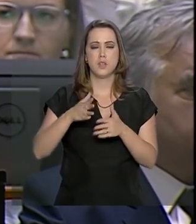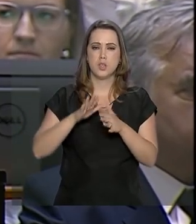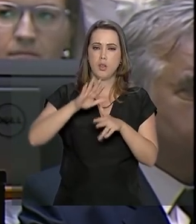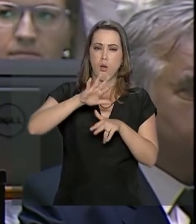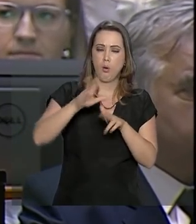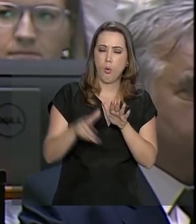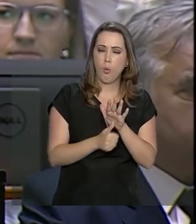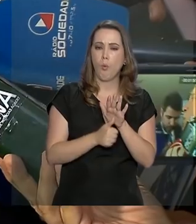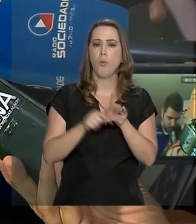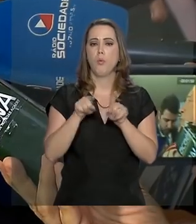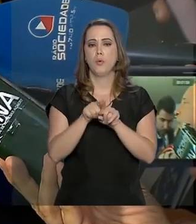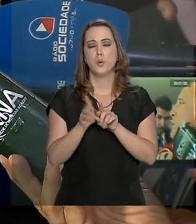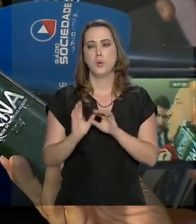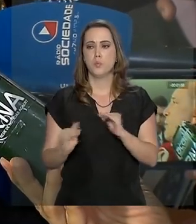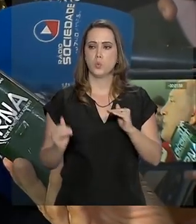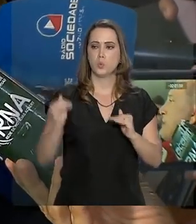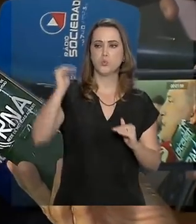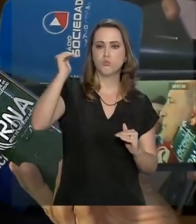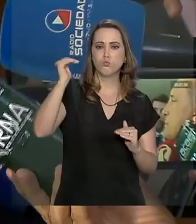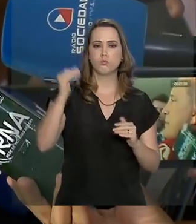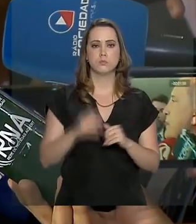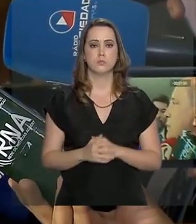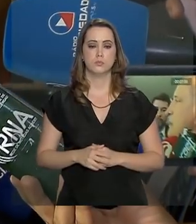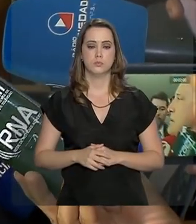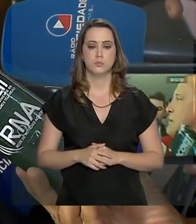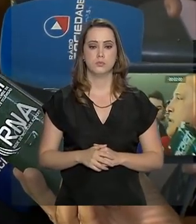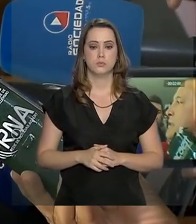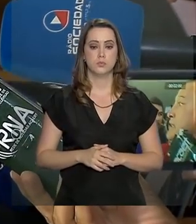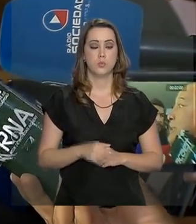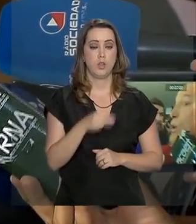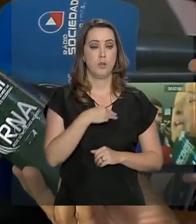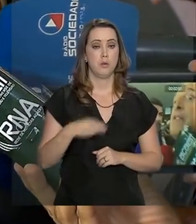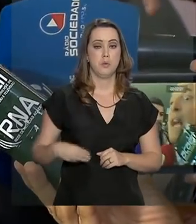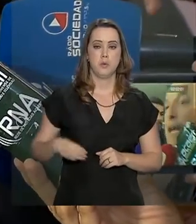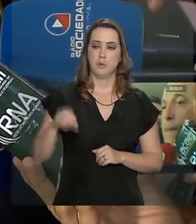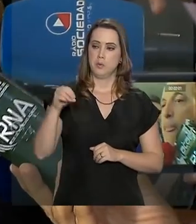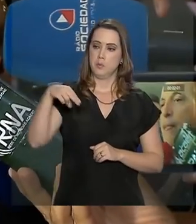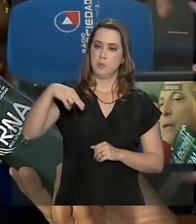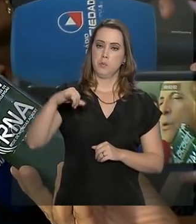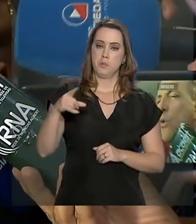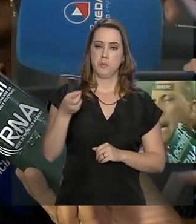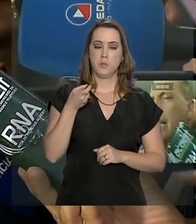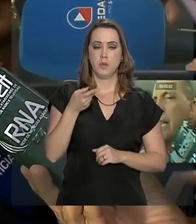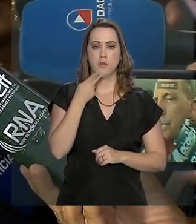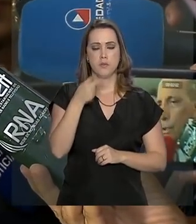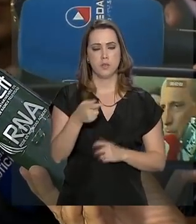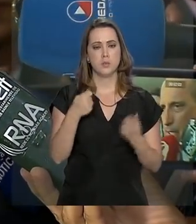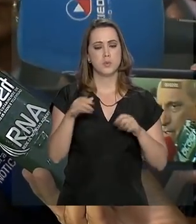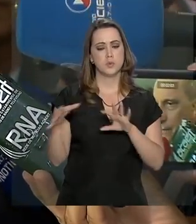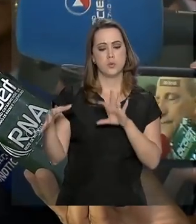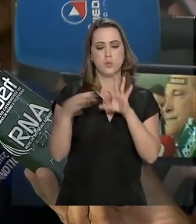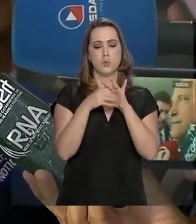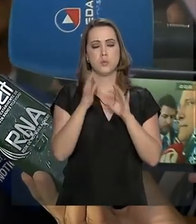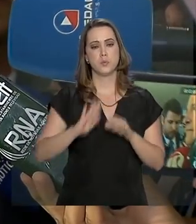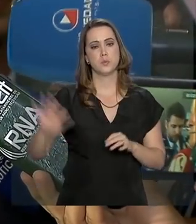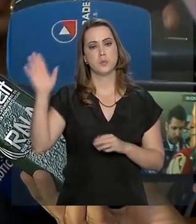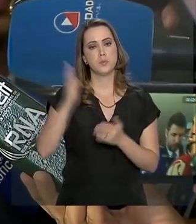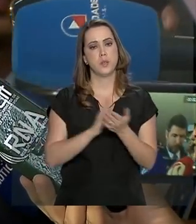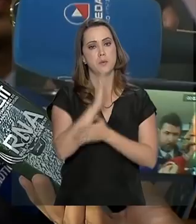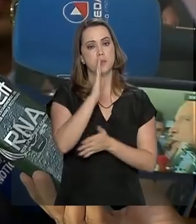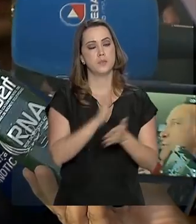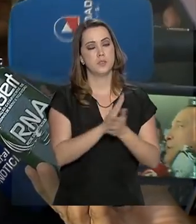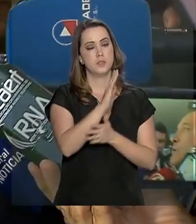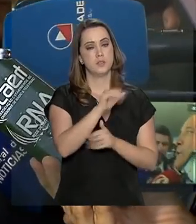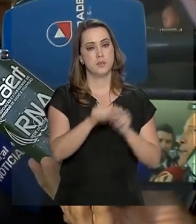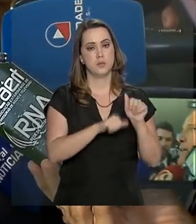e privilégios. O ministro da Casa Civil, Onyx Lorenzoni, defendeu um pacto nacional para aprovação da